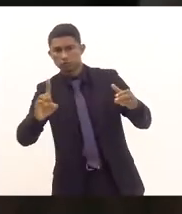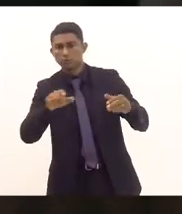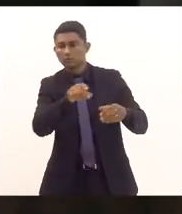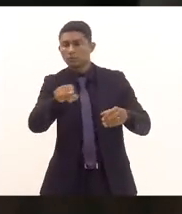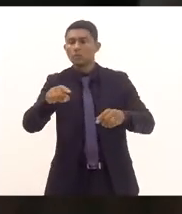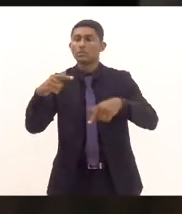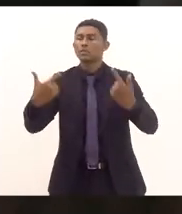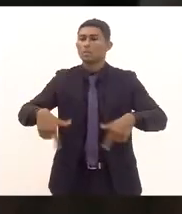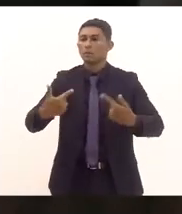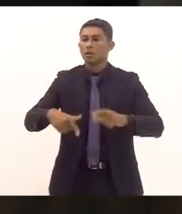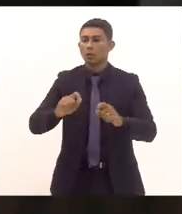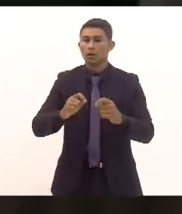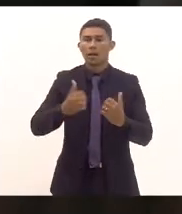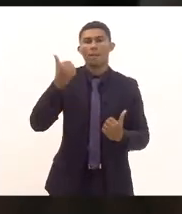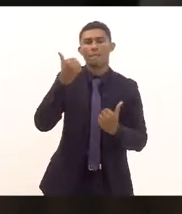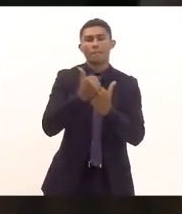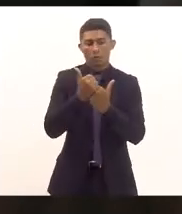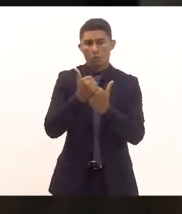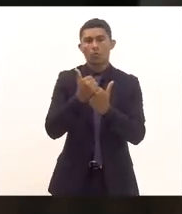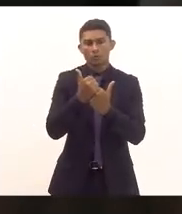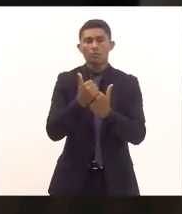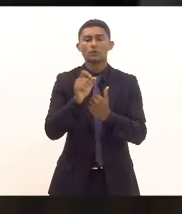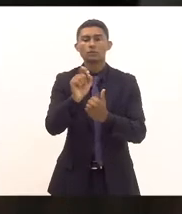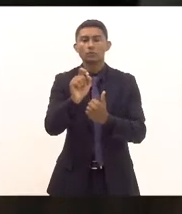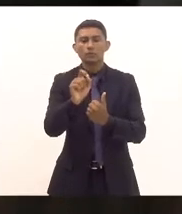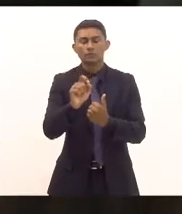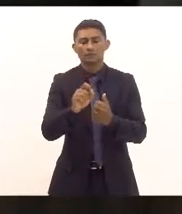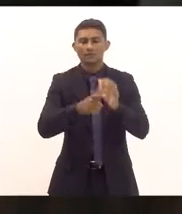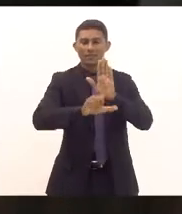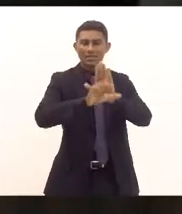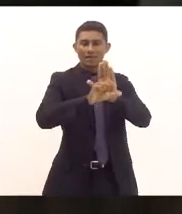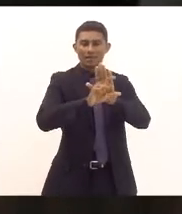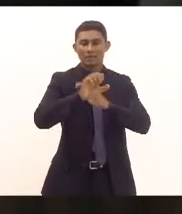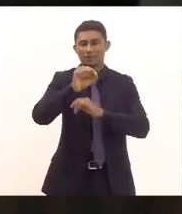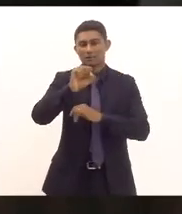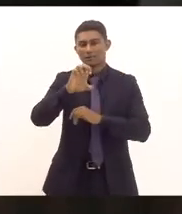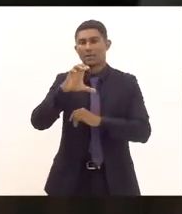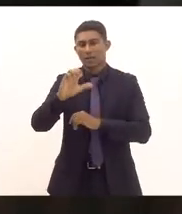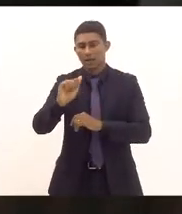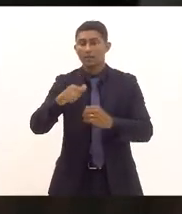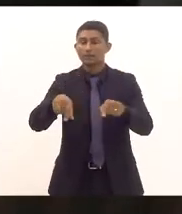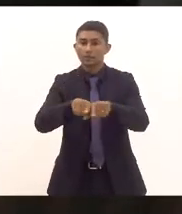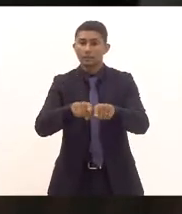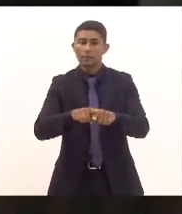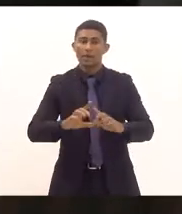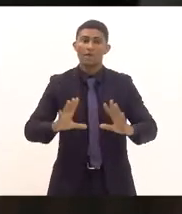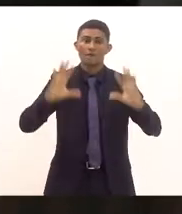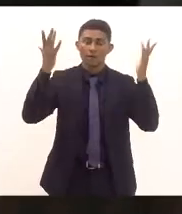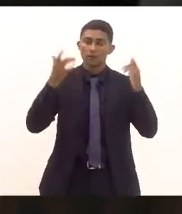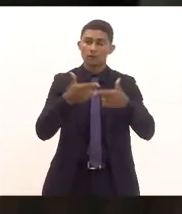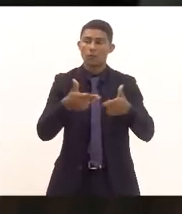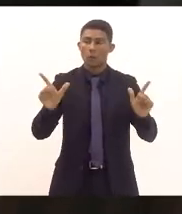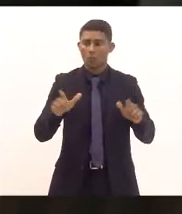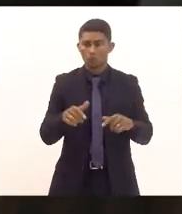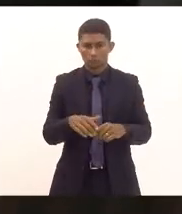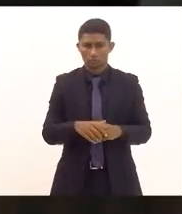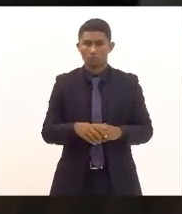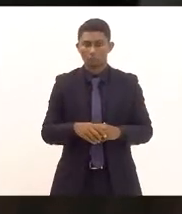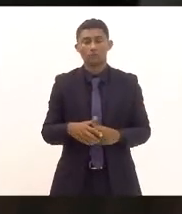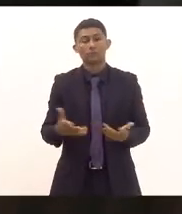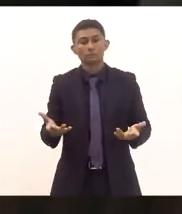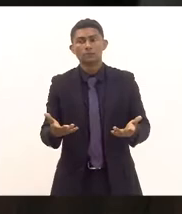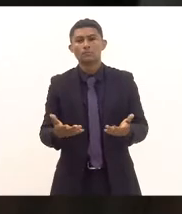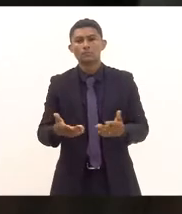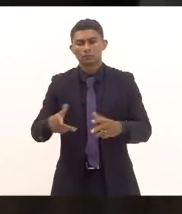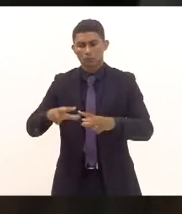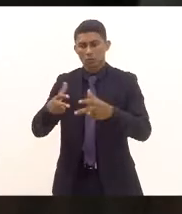como apoio na lei seca e outros eventos em que as instituições atue caso assim opte para está começando